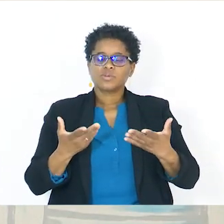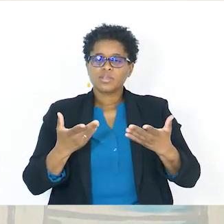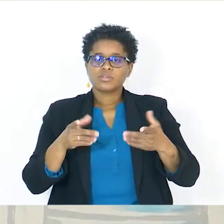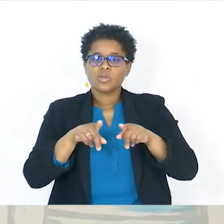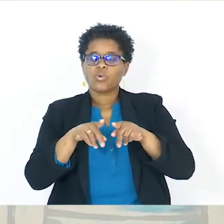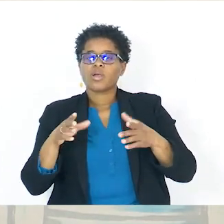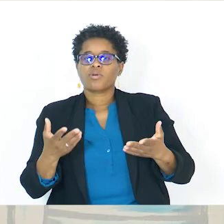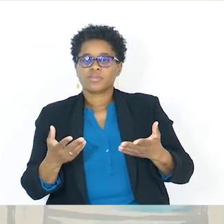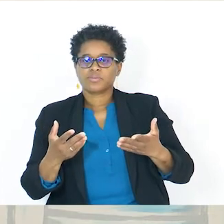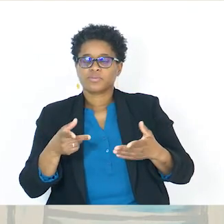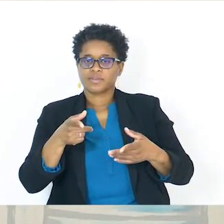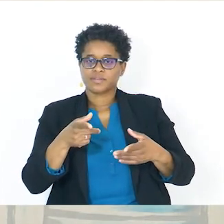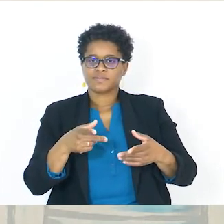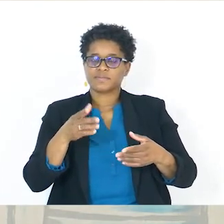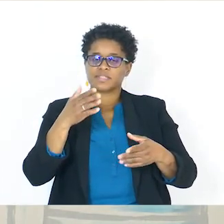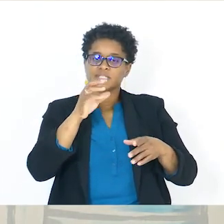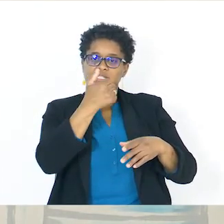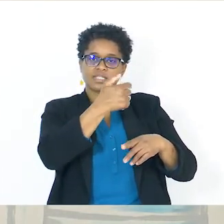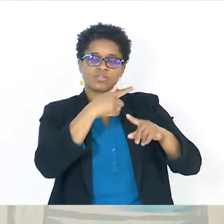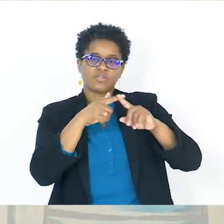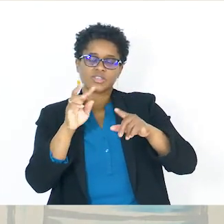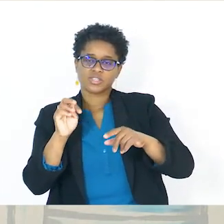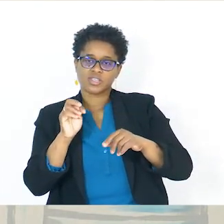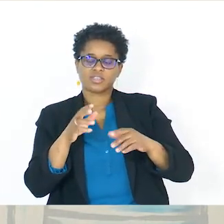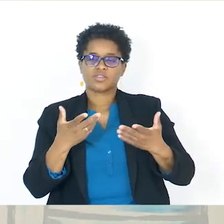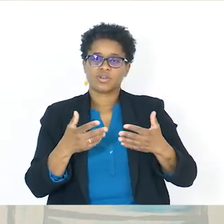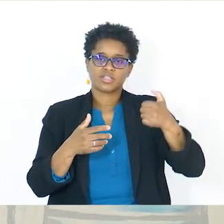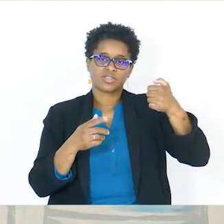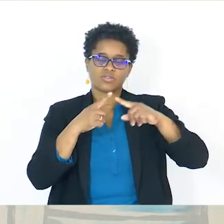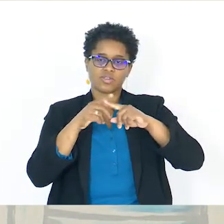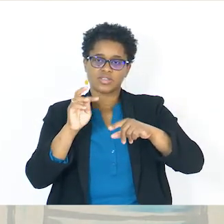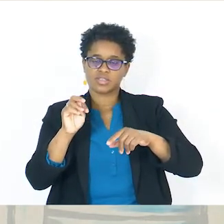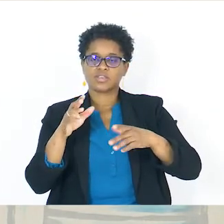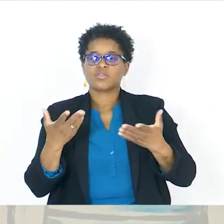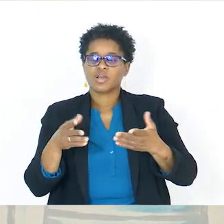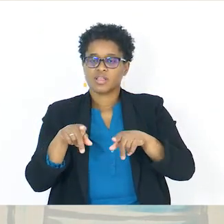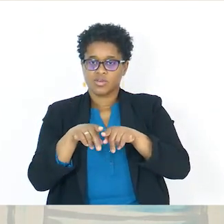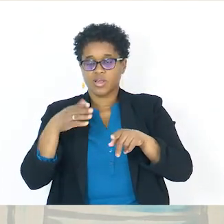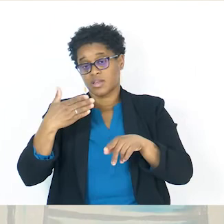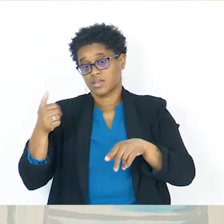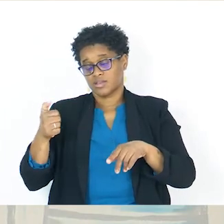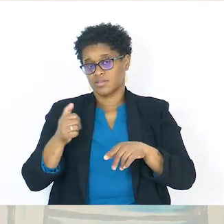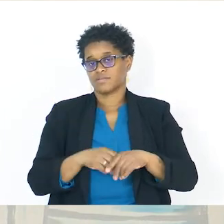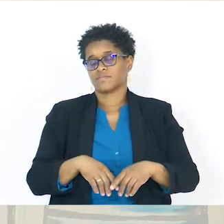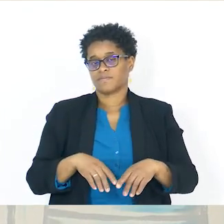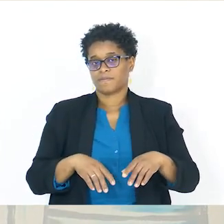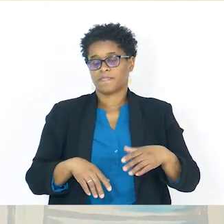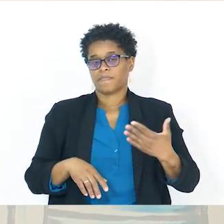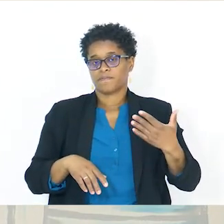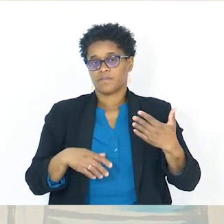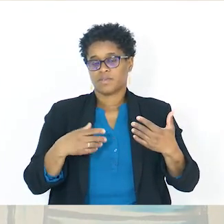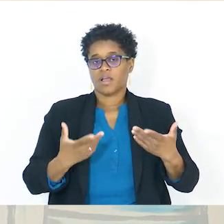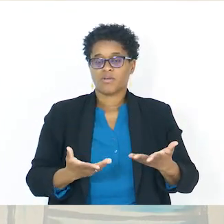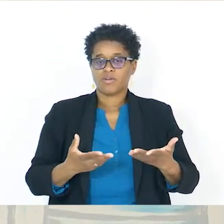Quanto é que é igual? É igual a quantos? Aliás, 5 vezes 3. 5 vezes 3 é igual a 15. O quíntuplo